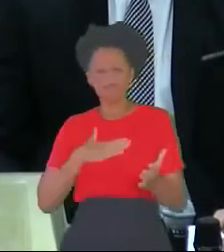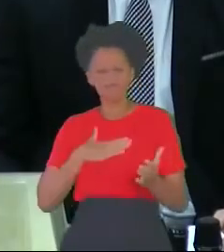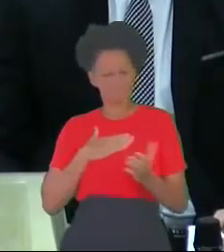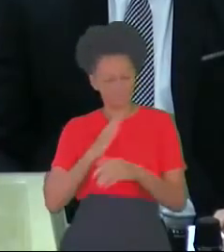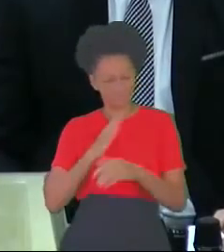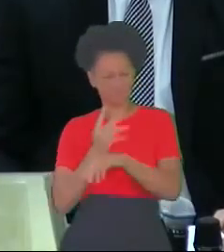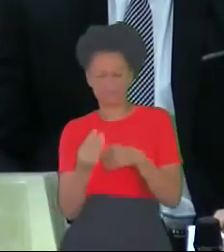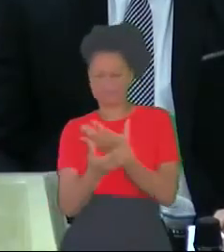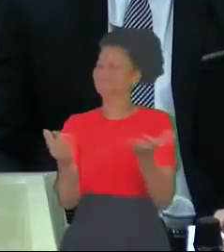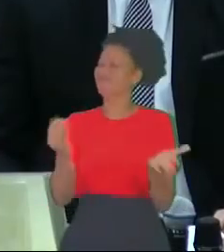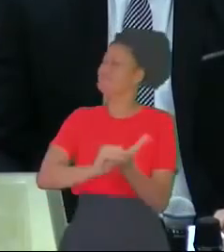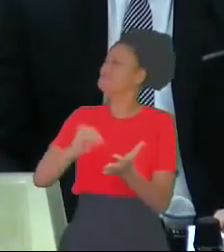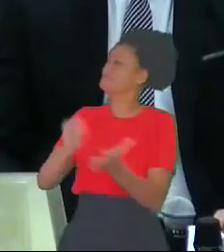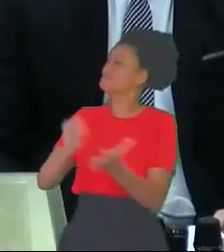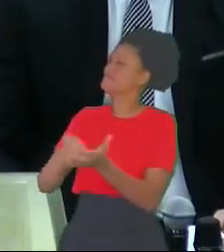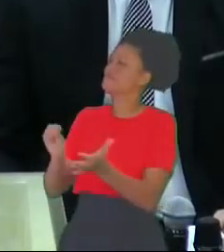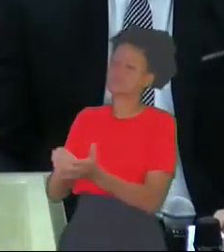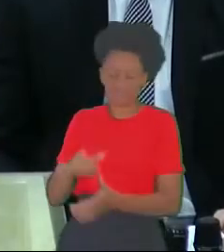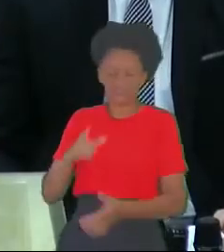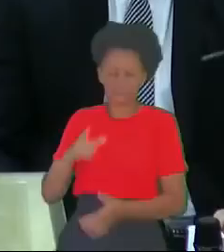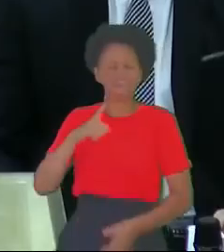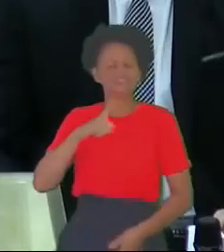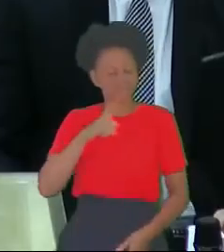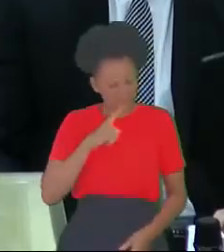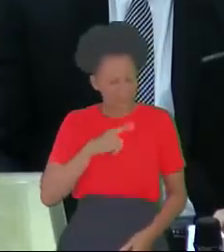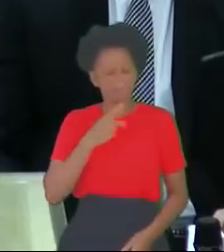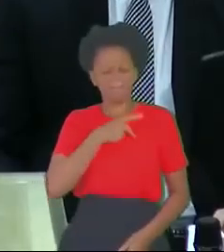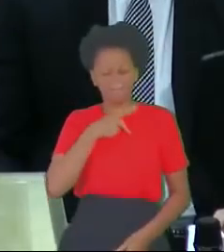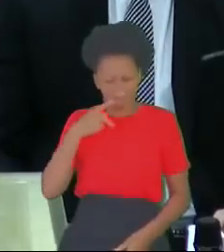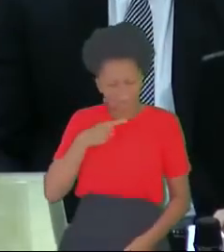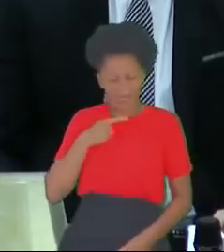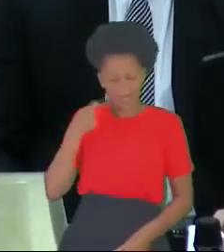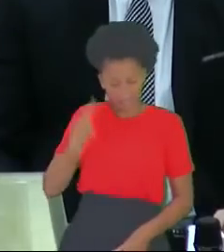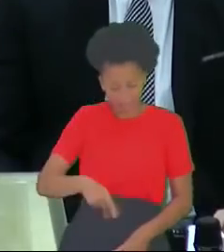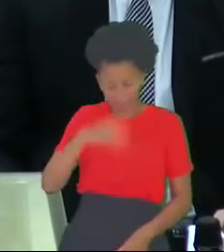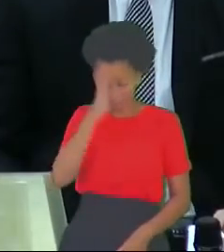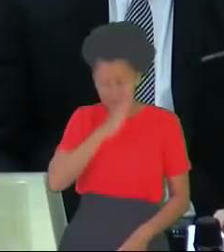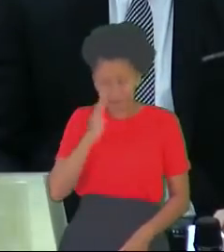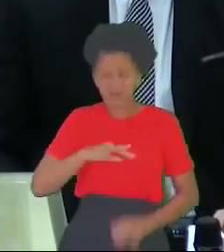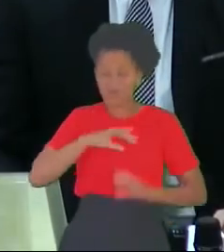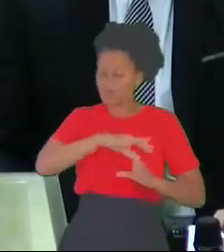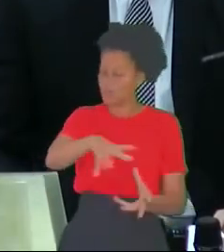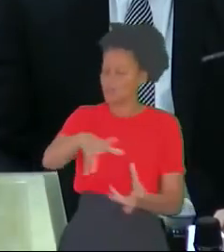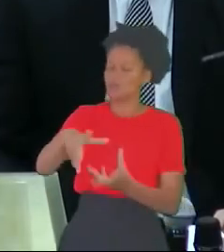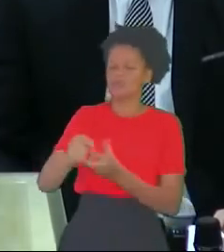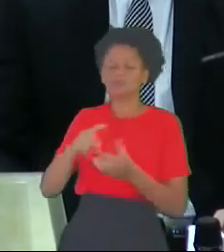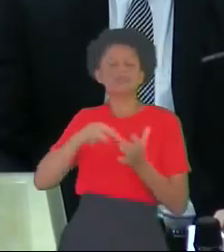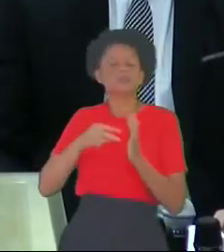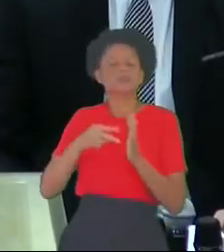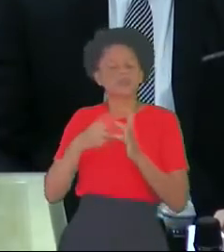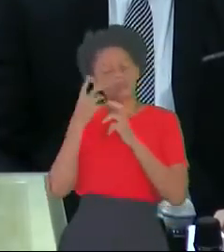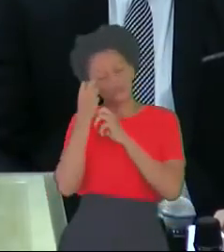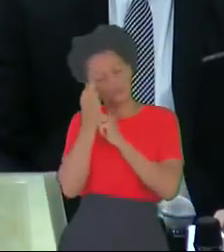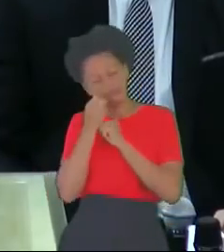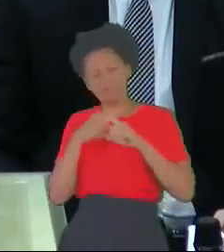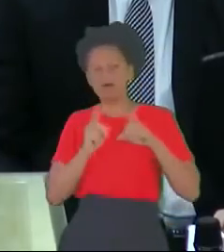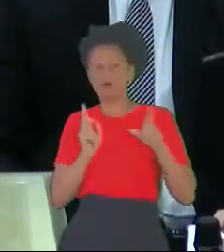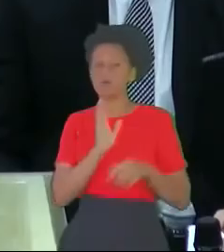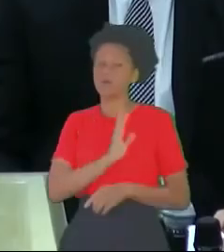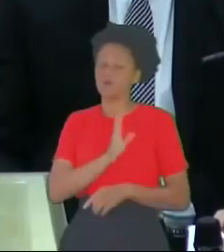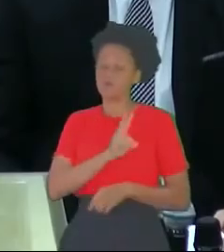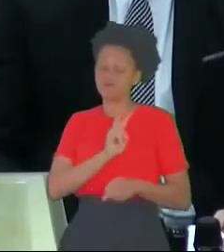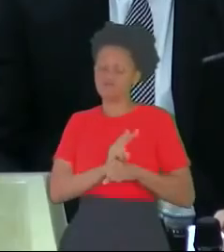nessa situação. Eu sei que tem pastores por este Brasil e por este mundo afora que estão dormindo, mas o coração está